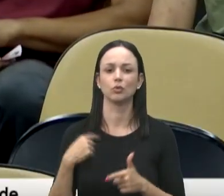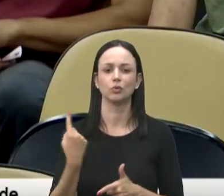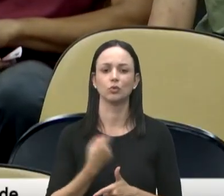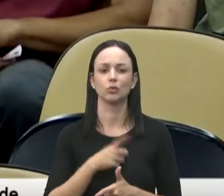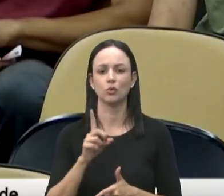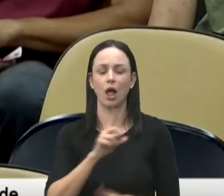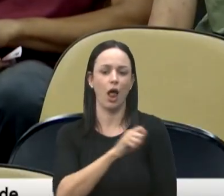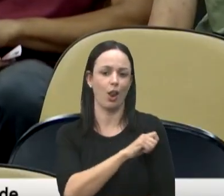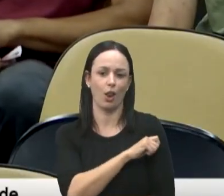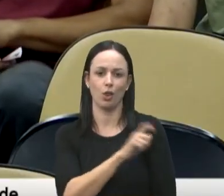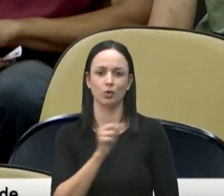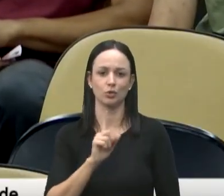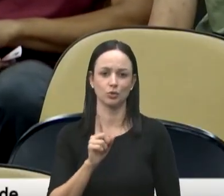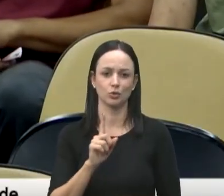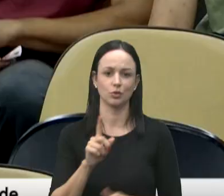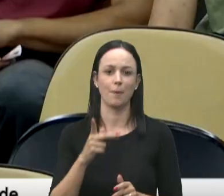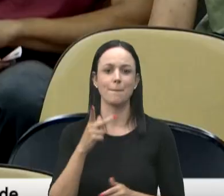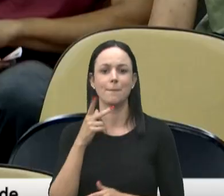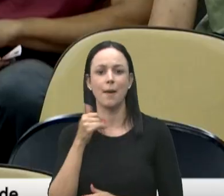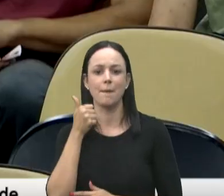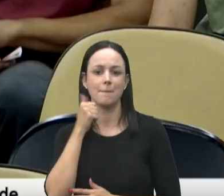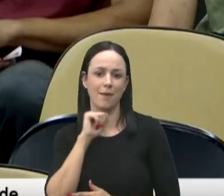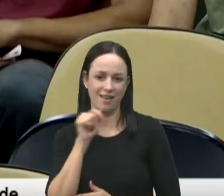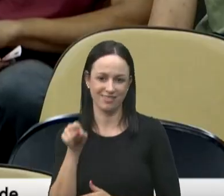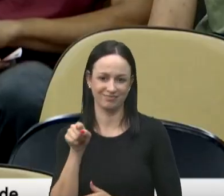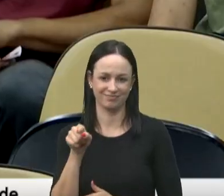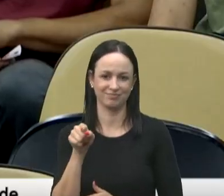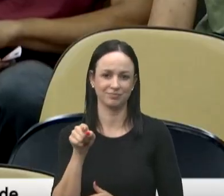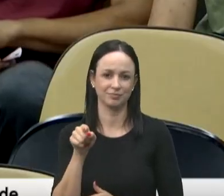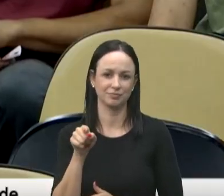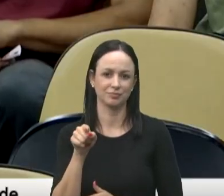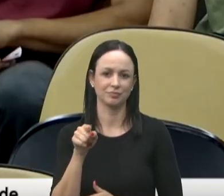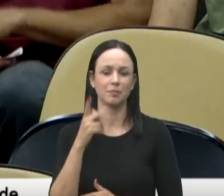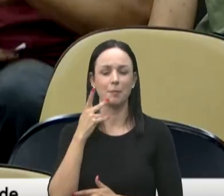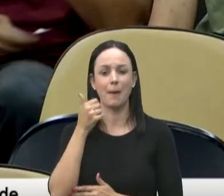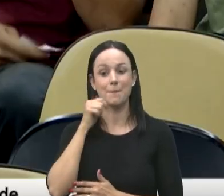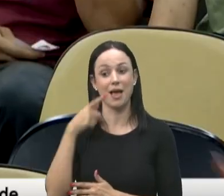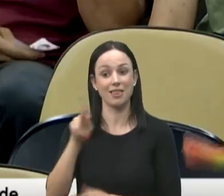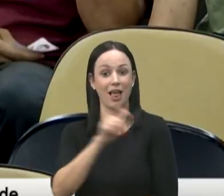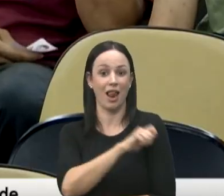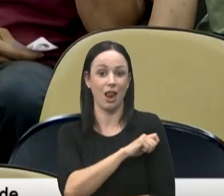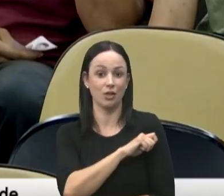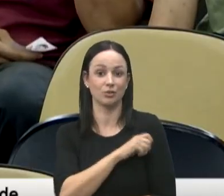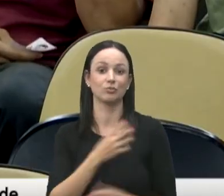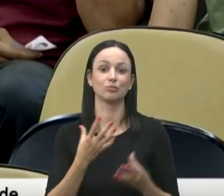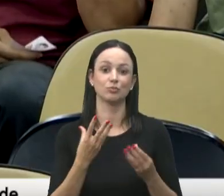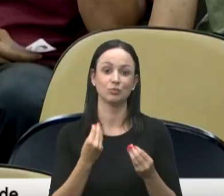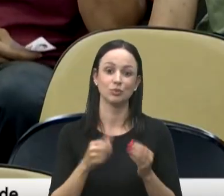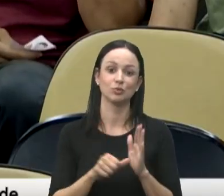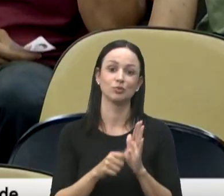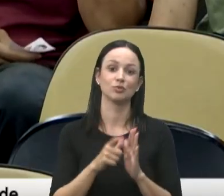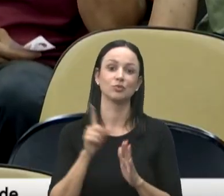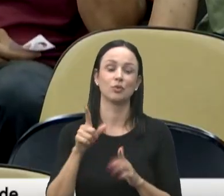os alunos, foram os pais. Os pais de alunos, muitas vezes, são os problemas para tornar a